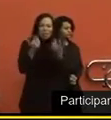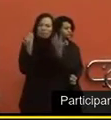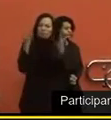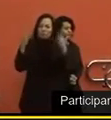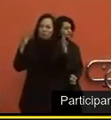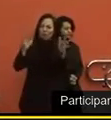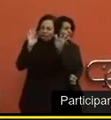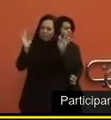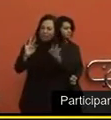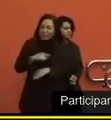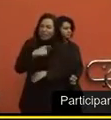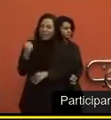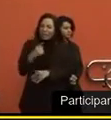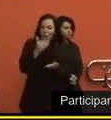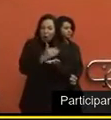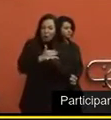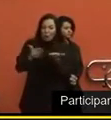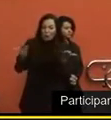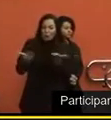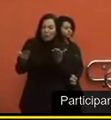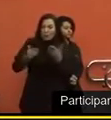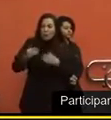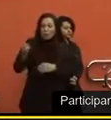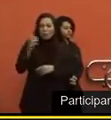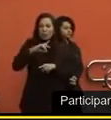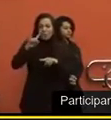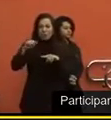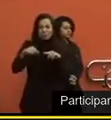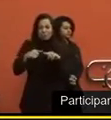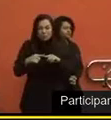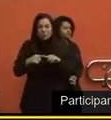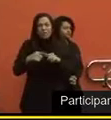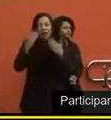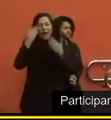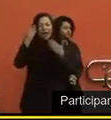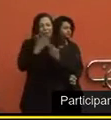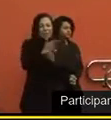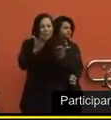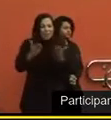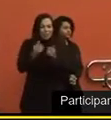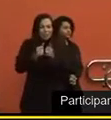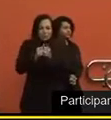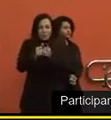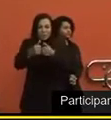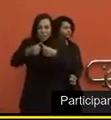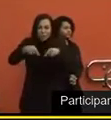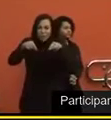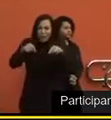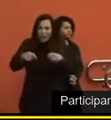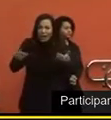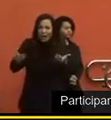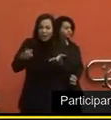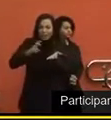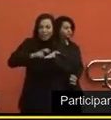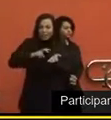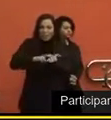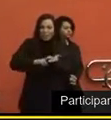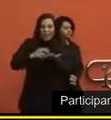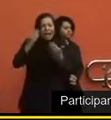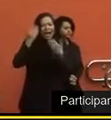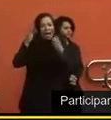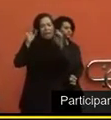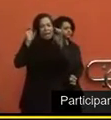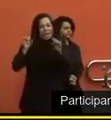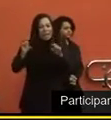todos nós nessa missão que se inicia hoje. Agradeço a todos e todas por nos prestigiarem essa manhã.